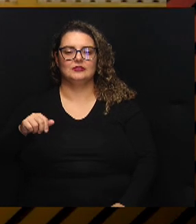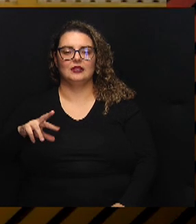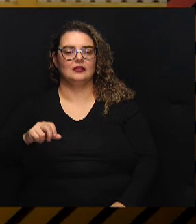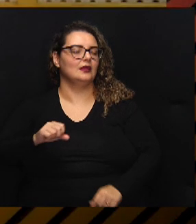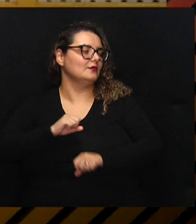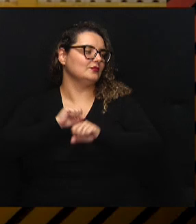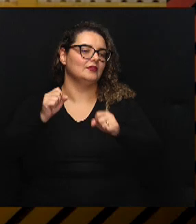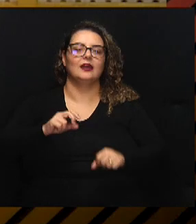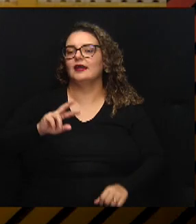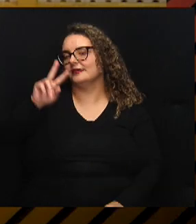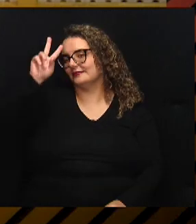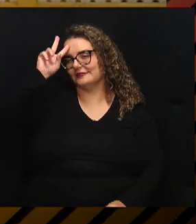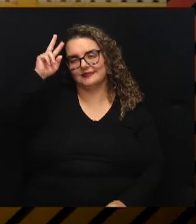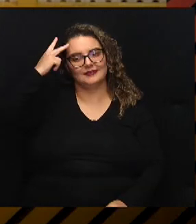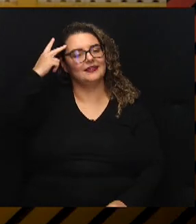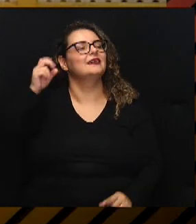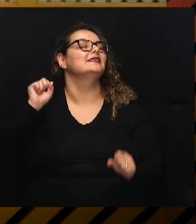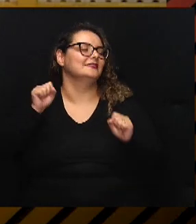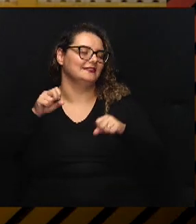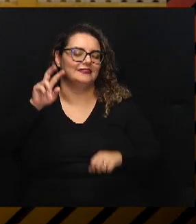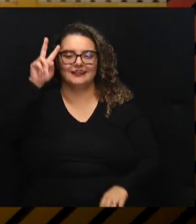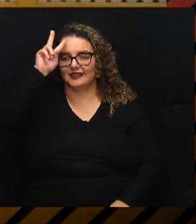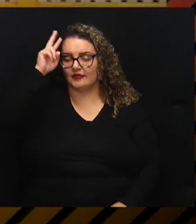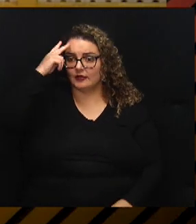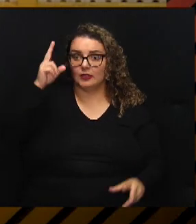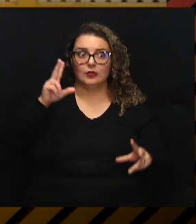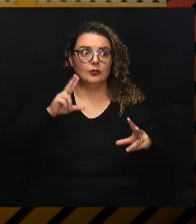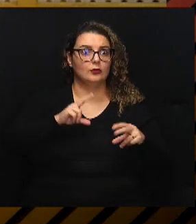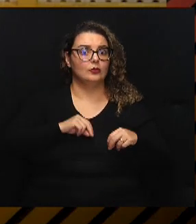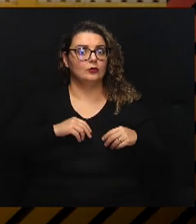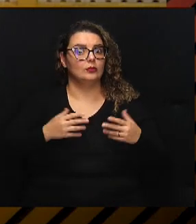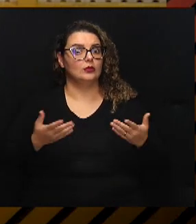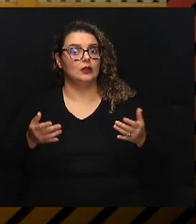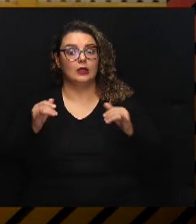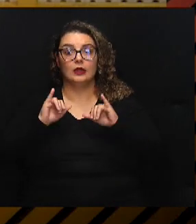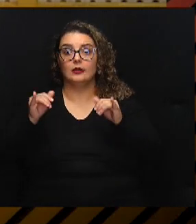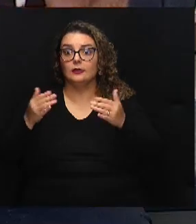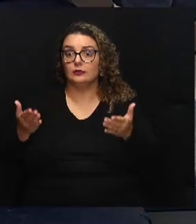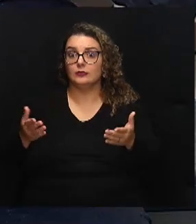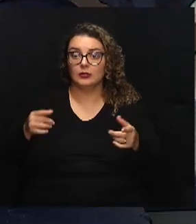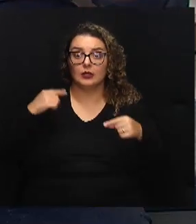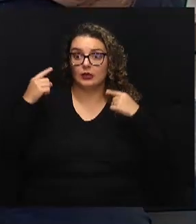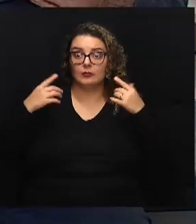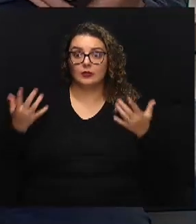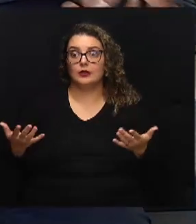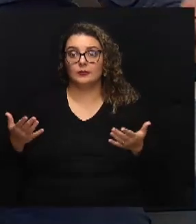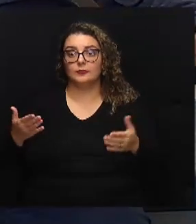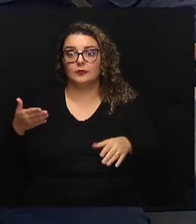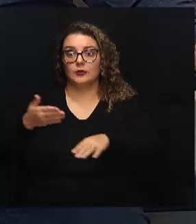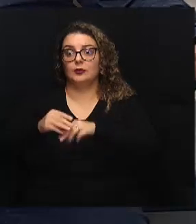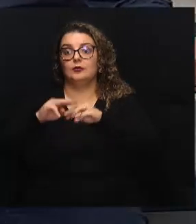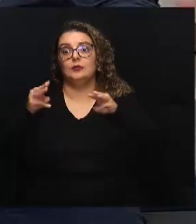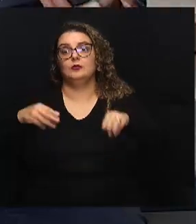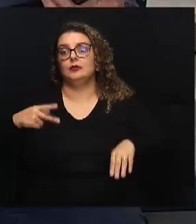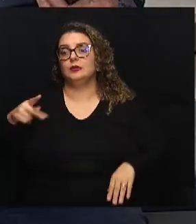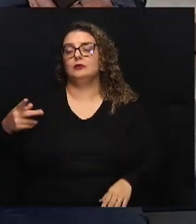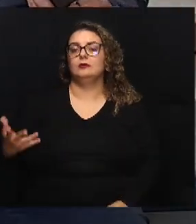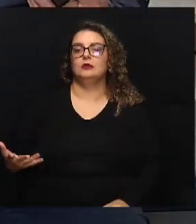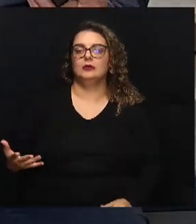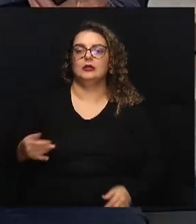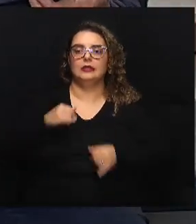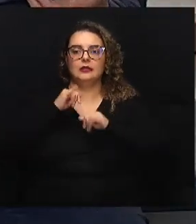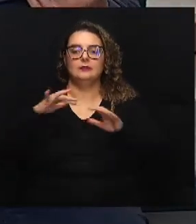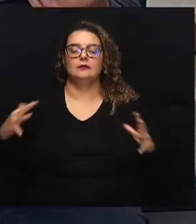Virou a chave. Aí eu falei, meu Deus, o que eu faço com propaganda no meu mundo, isso aqui deu uma loucura quando eu entrei no museu dele. Recebi uma energia muito